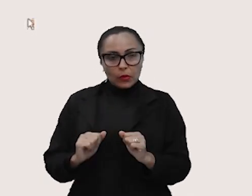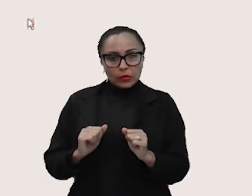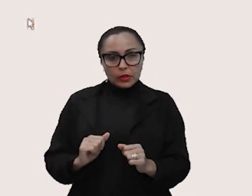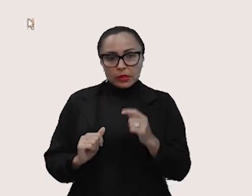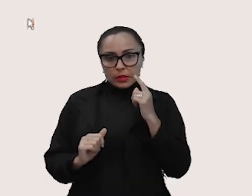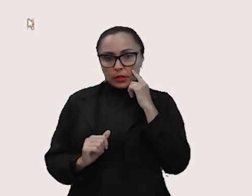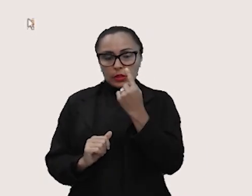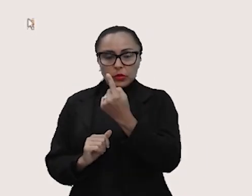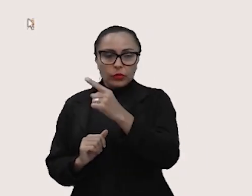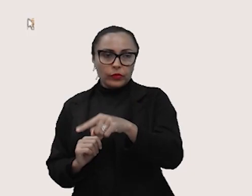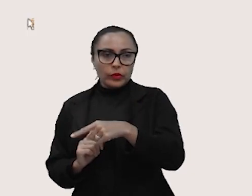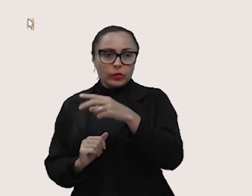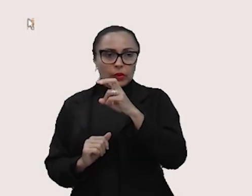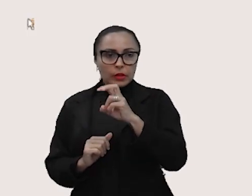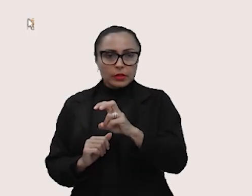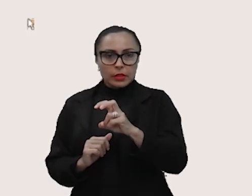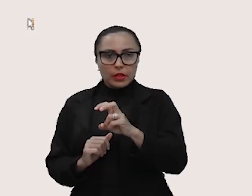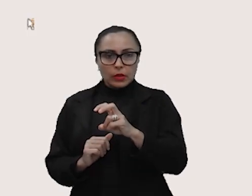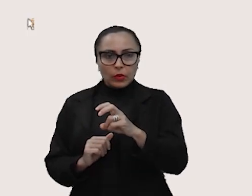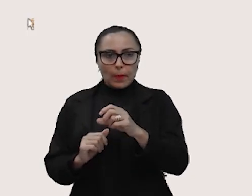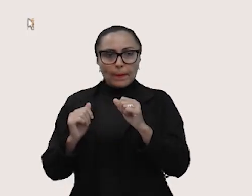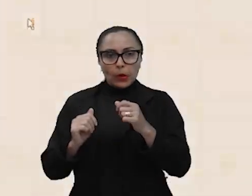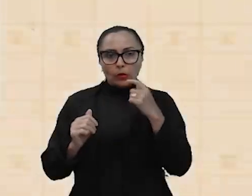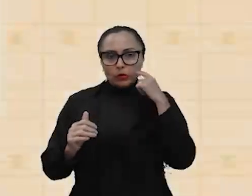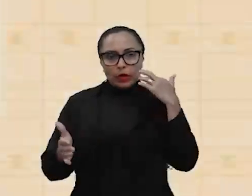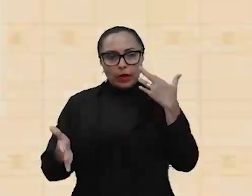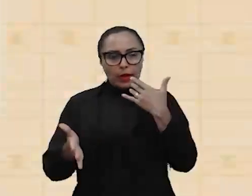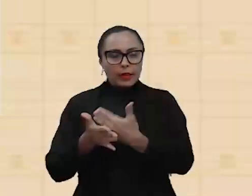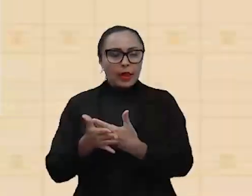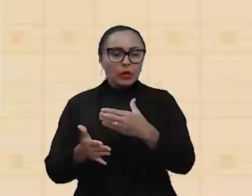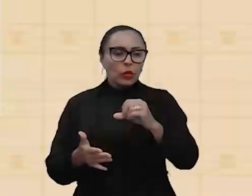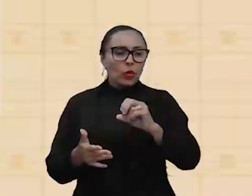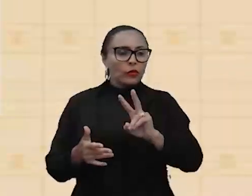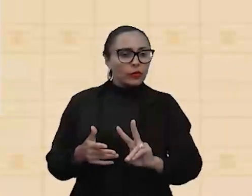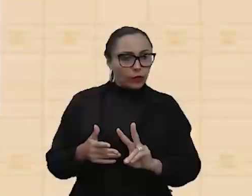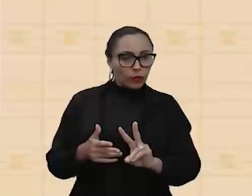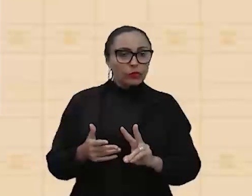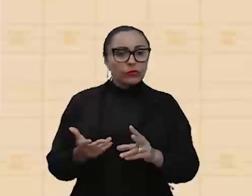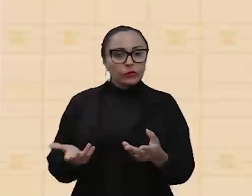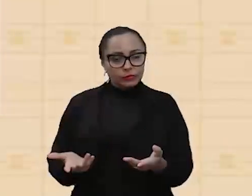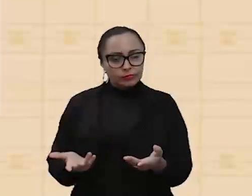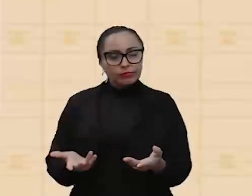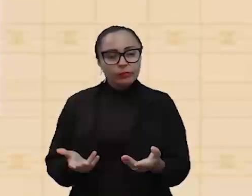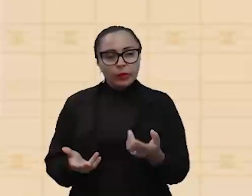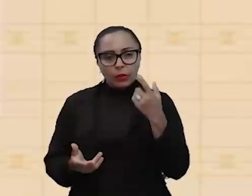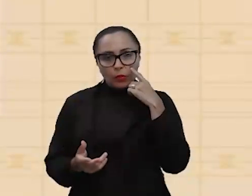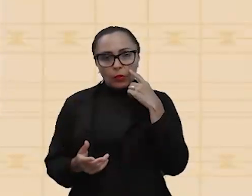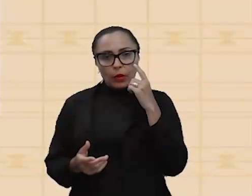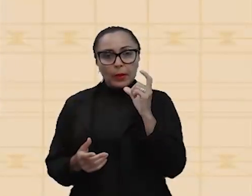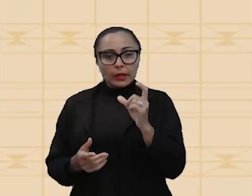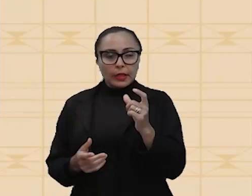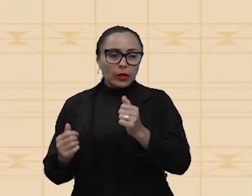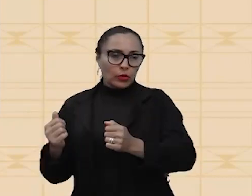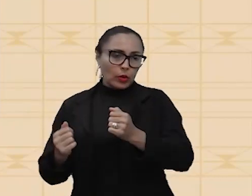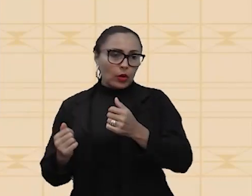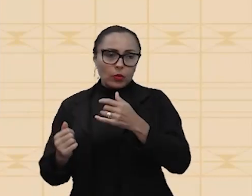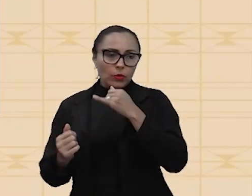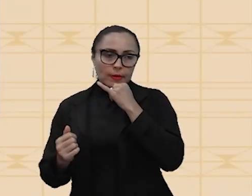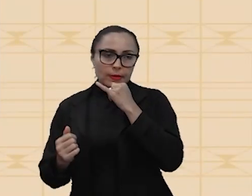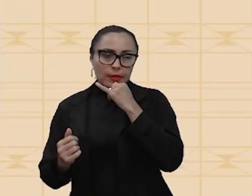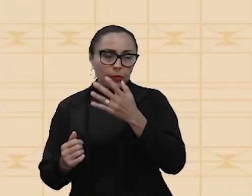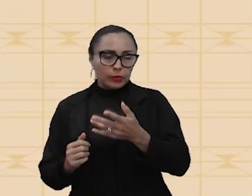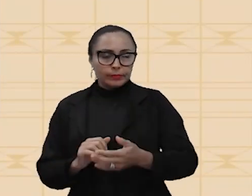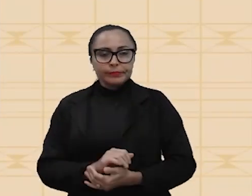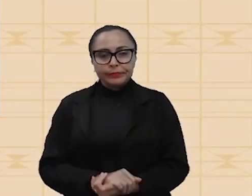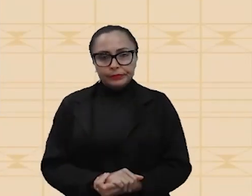1,5, podendo chegar até 9 volts, até um pouquinho valor maior, uma bateria de um carro, por exemplo. ok? Quando a gente tem